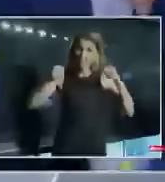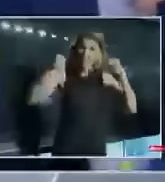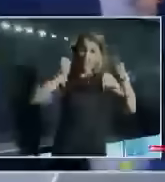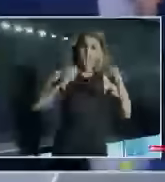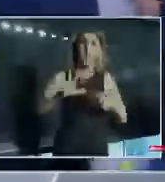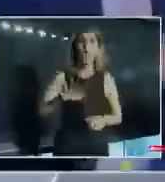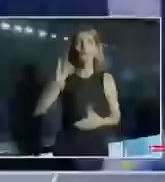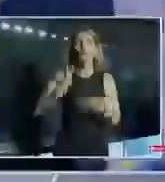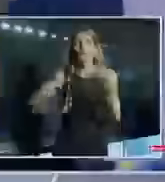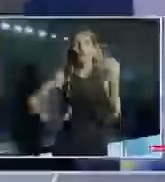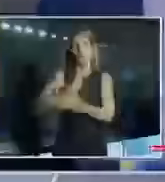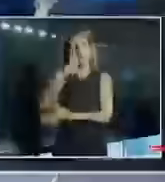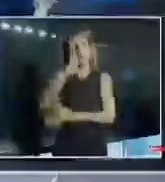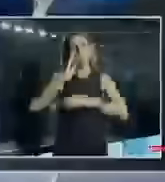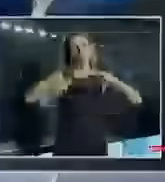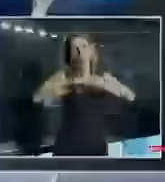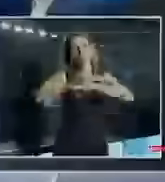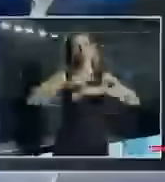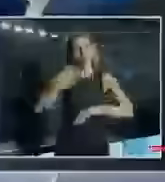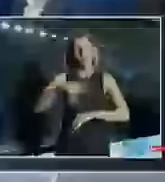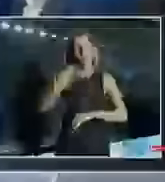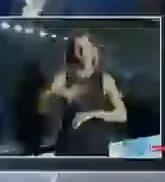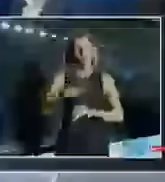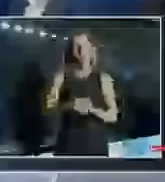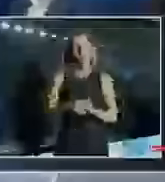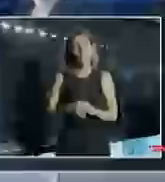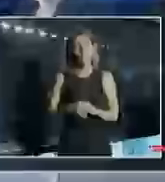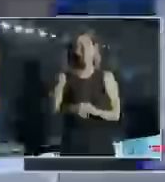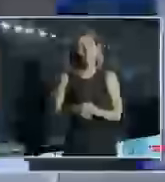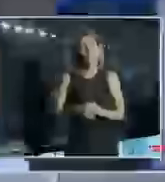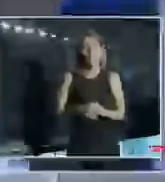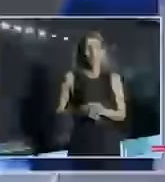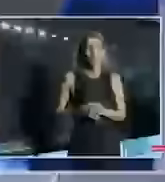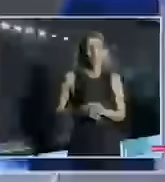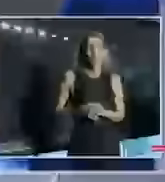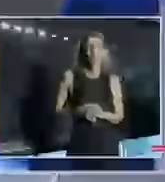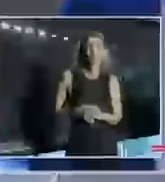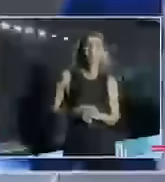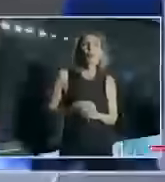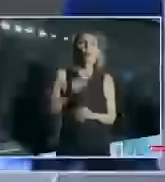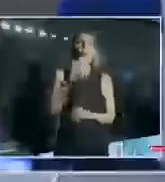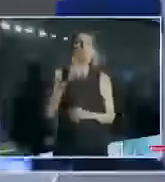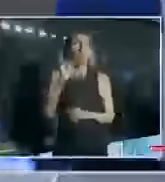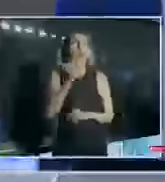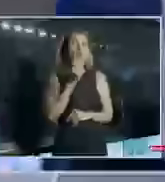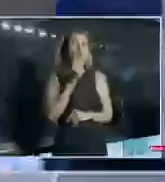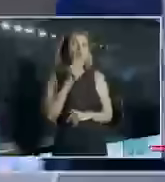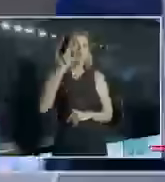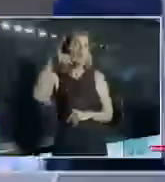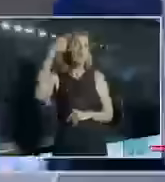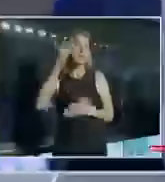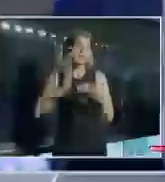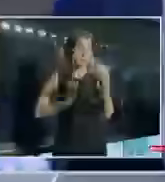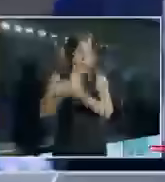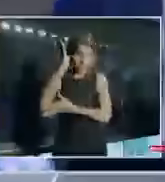E são pessoas solitárias que vão lá no dia da votação que se inscrevem é uma situação muito desregulamentada e não tem justiça